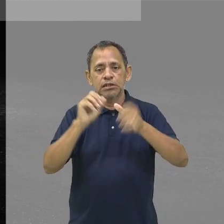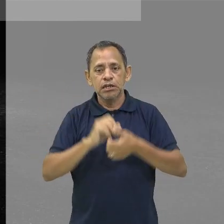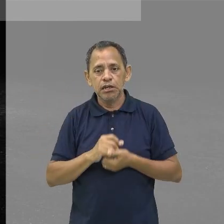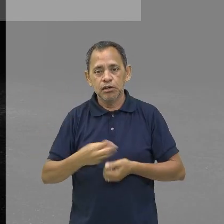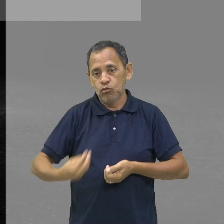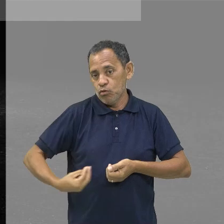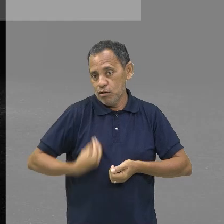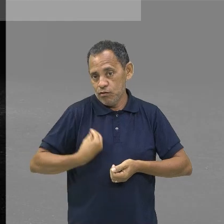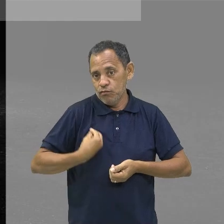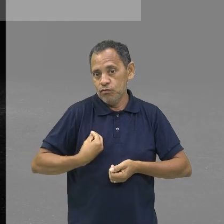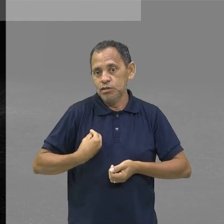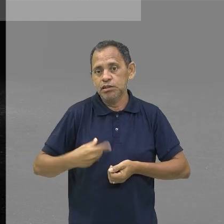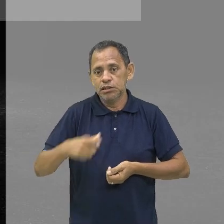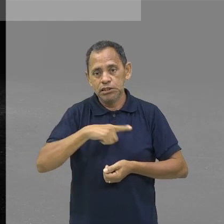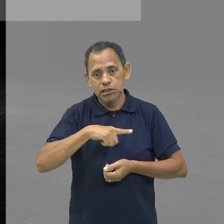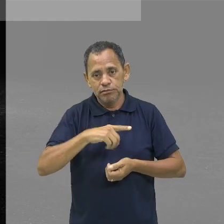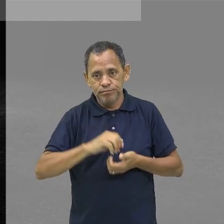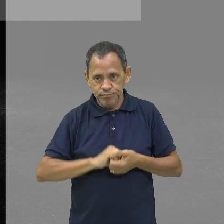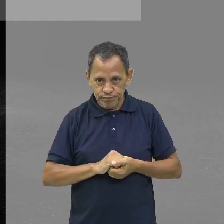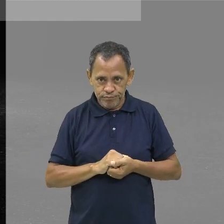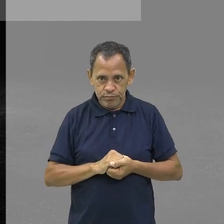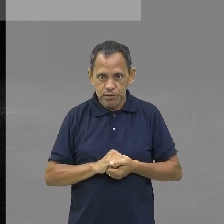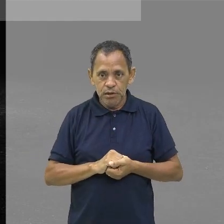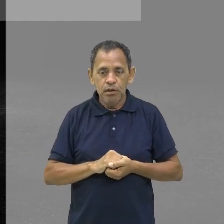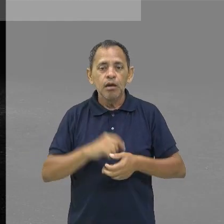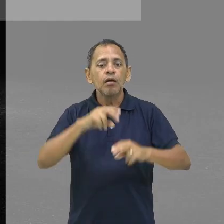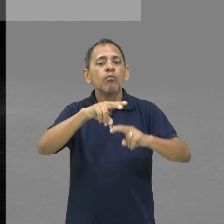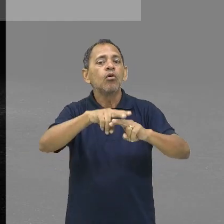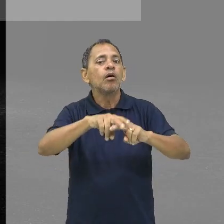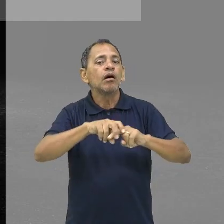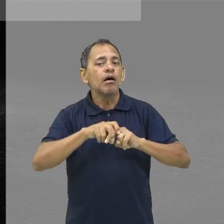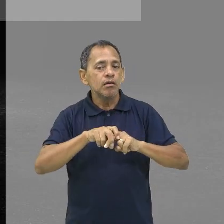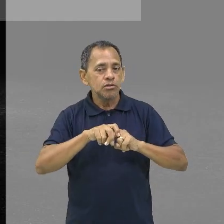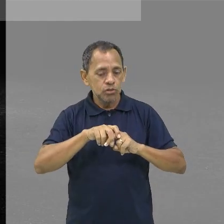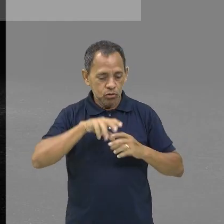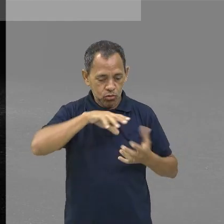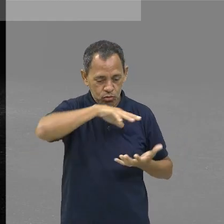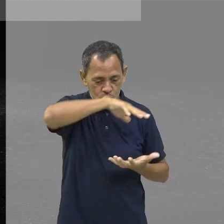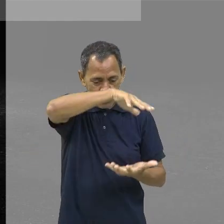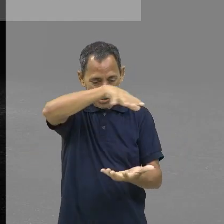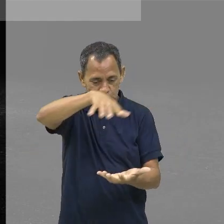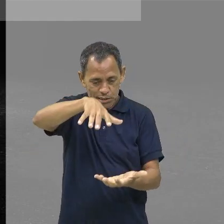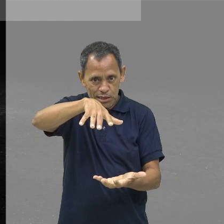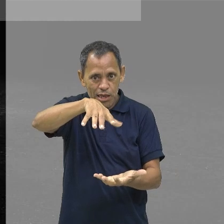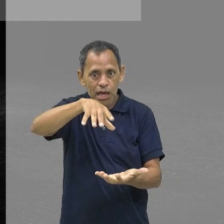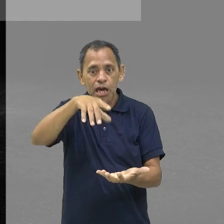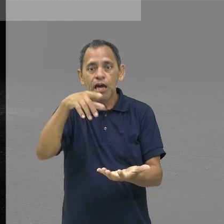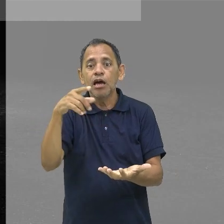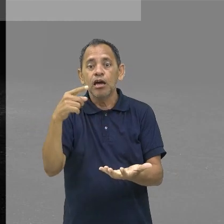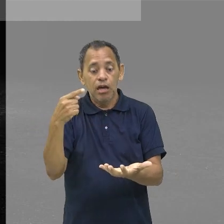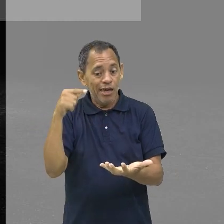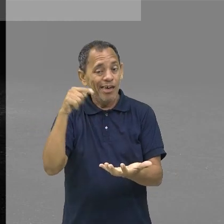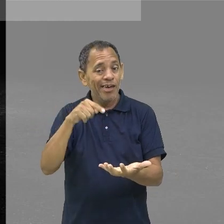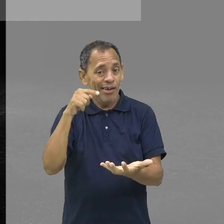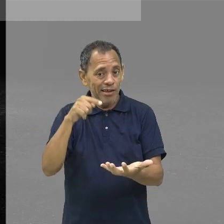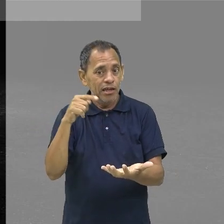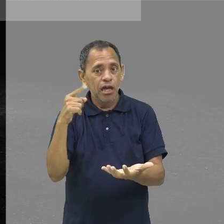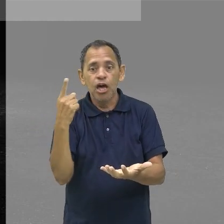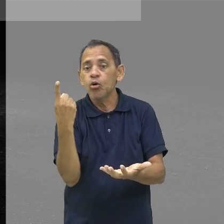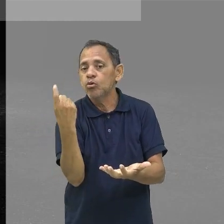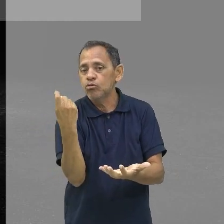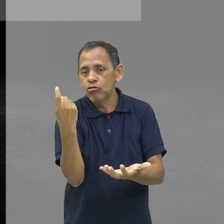existência de vida, pois o nosso planeta Terra, ele é o único, até então, né,